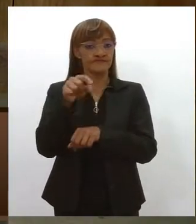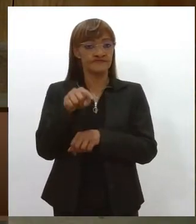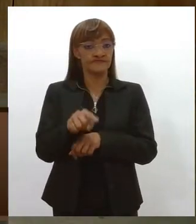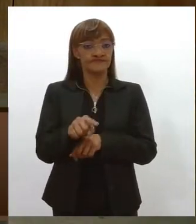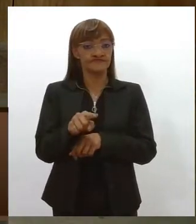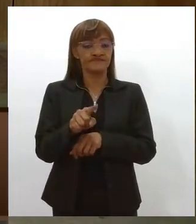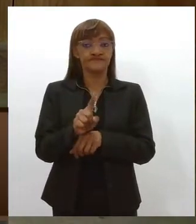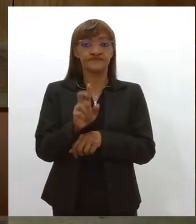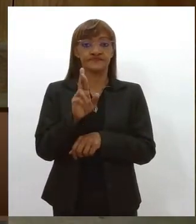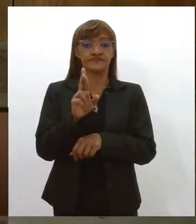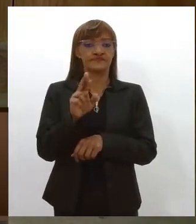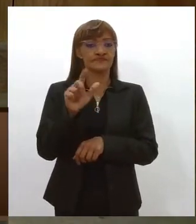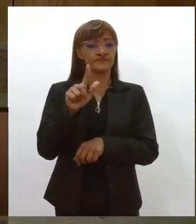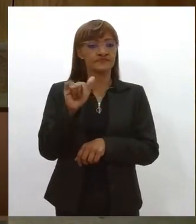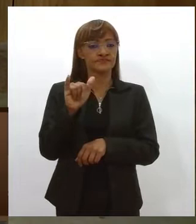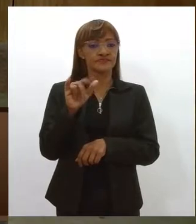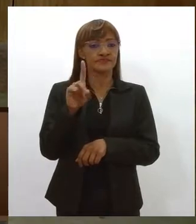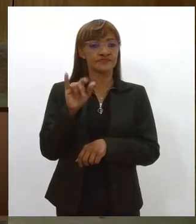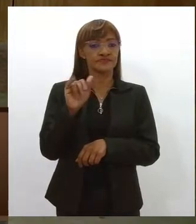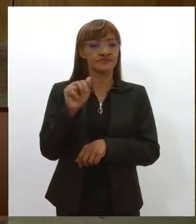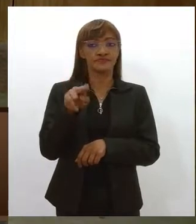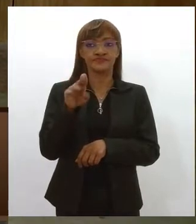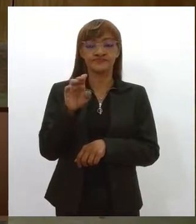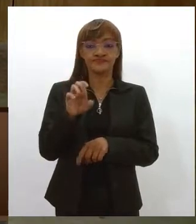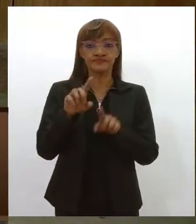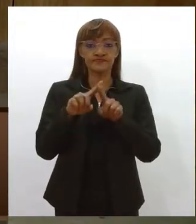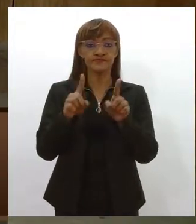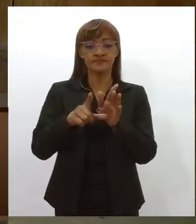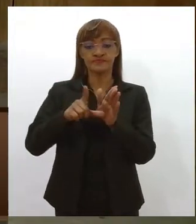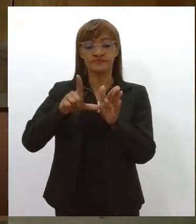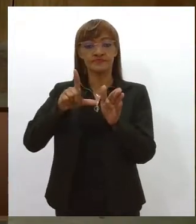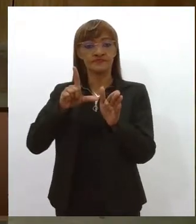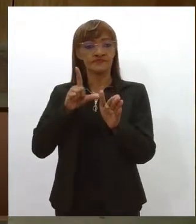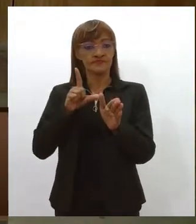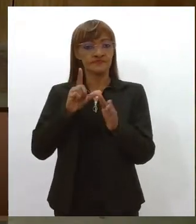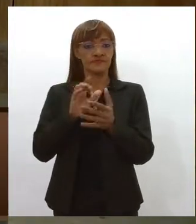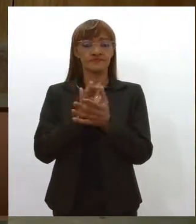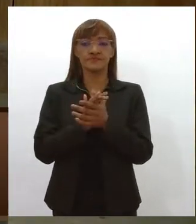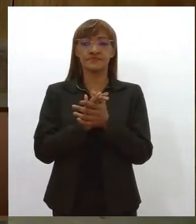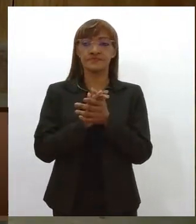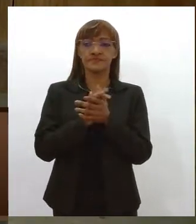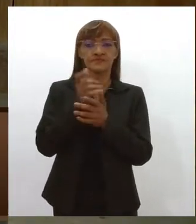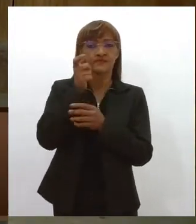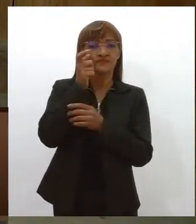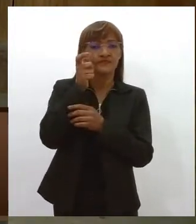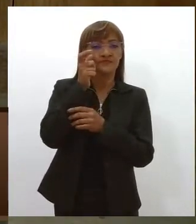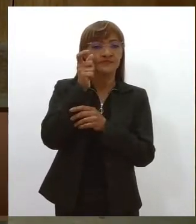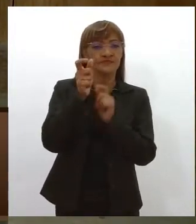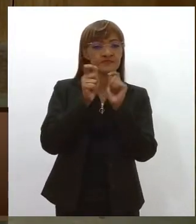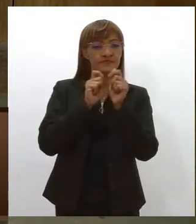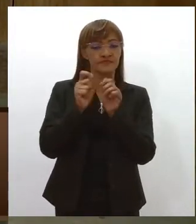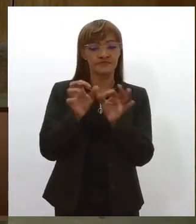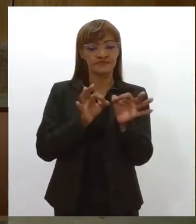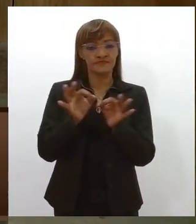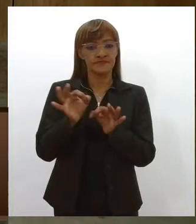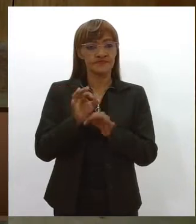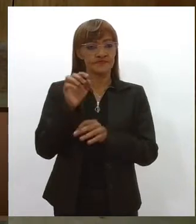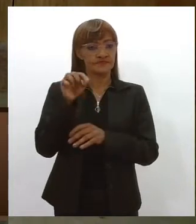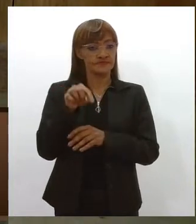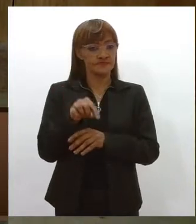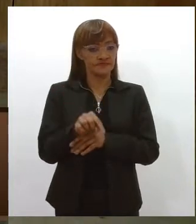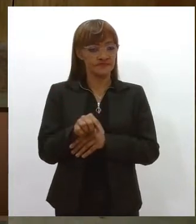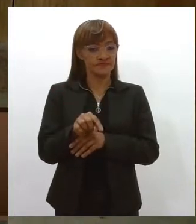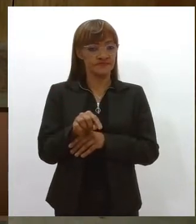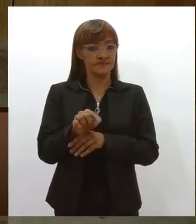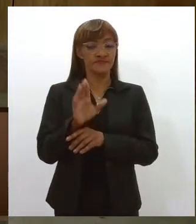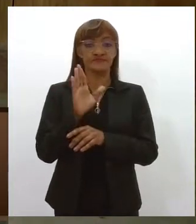que já está aqui conectada conosco. Mas antes de chamá-la, vamos ver uma reportagem que foi preparada aqui pelo jornalismo da TV Alesia, que já